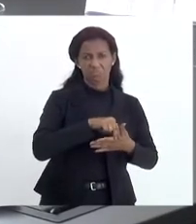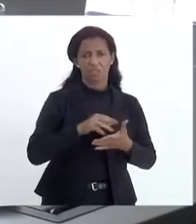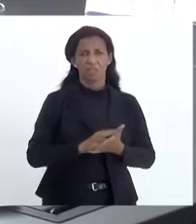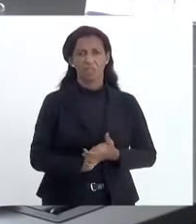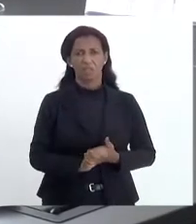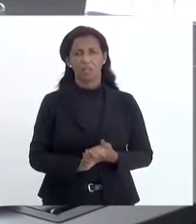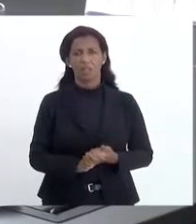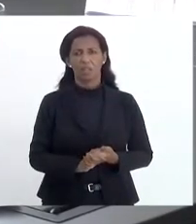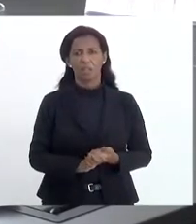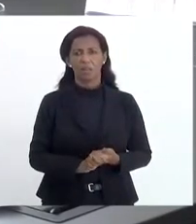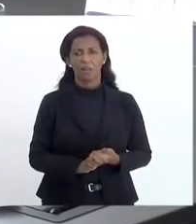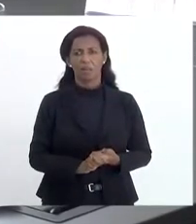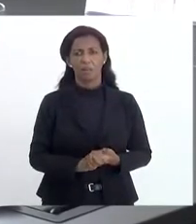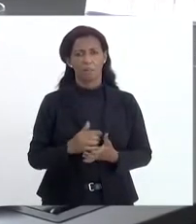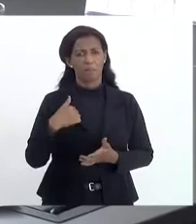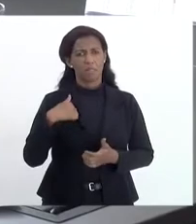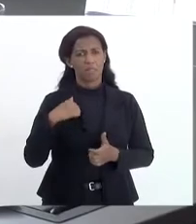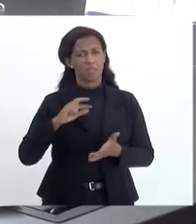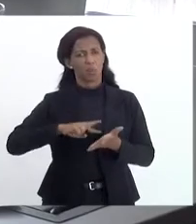Mas eu alterei.